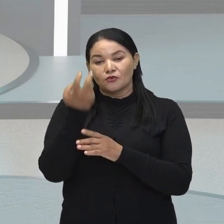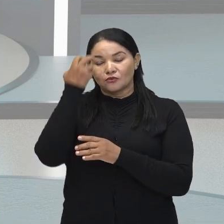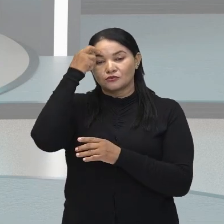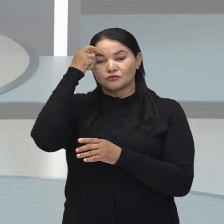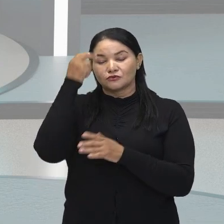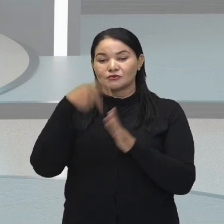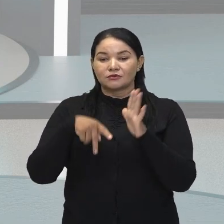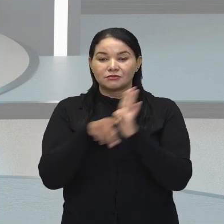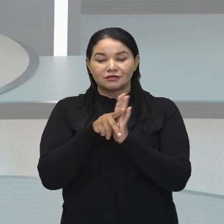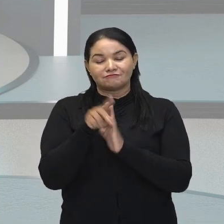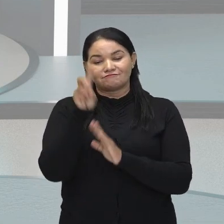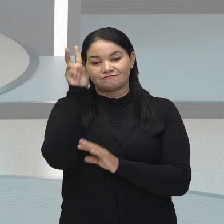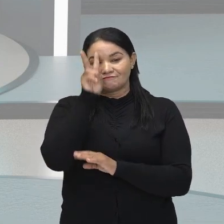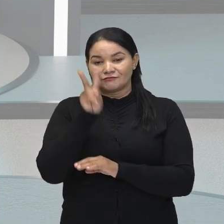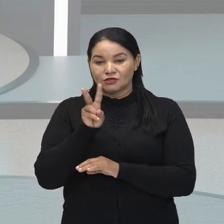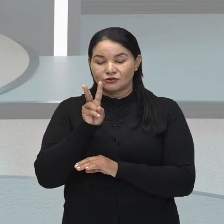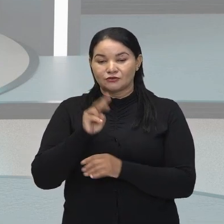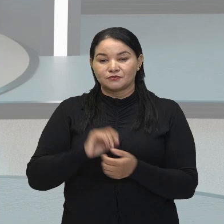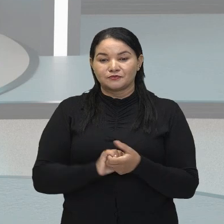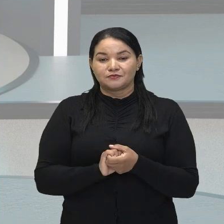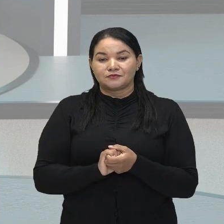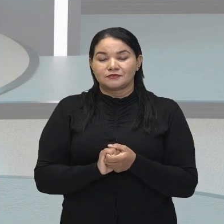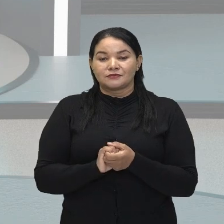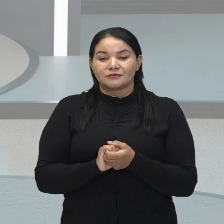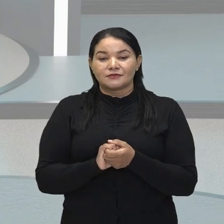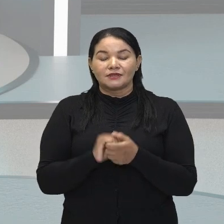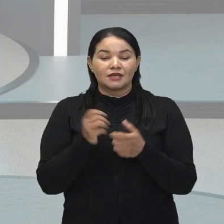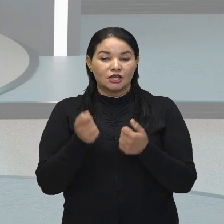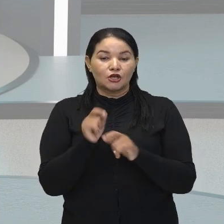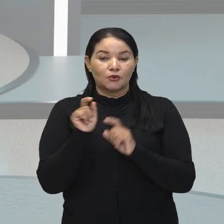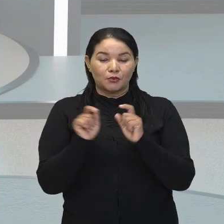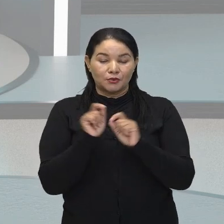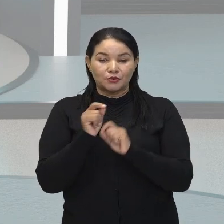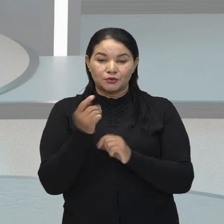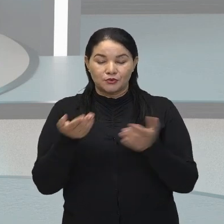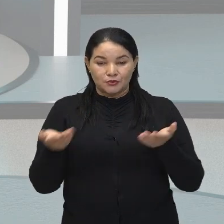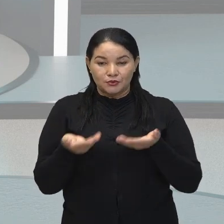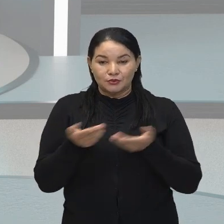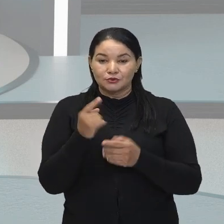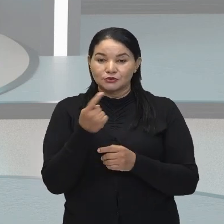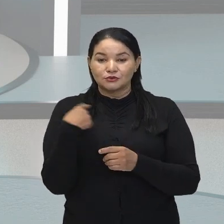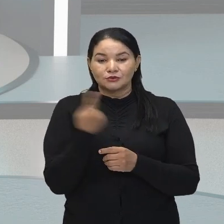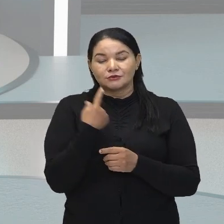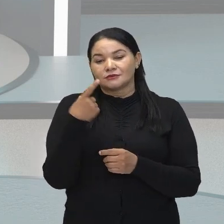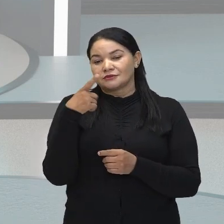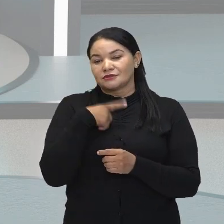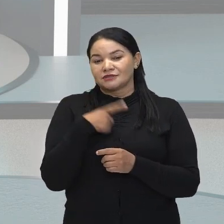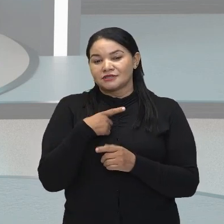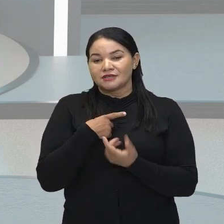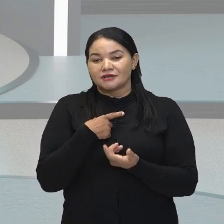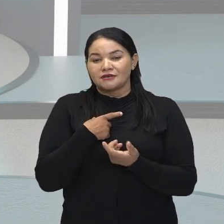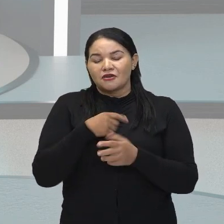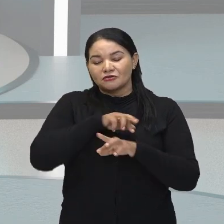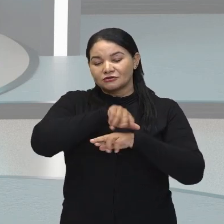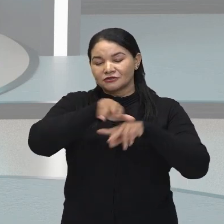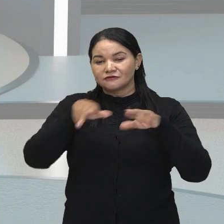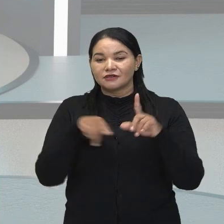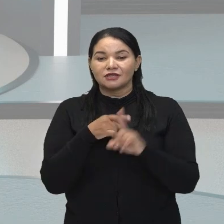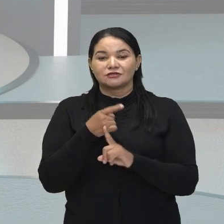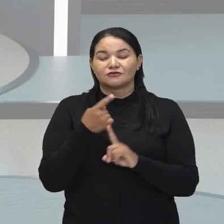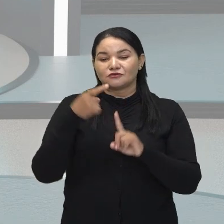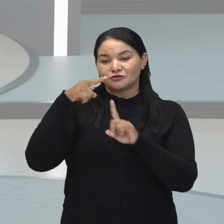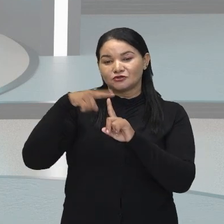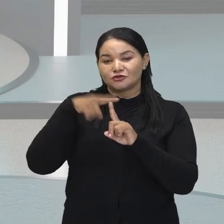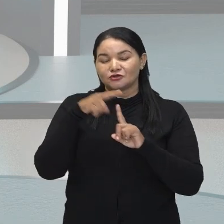própria história. Quer dizer que hoje nós temos infinitas possibilidades e